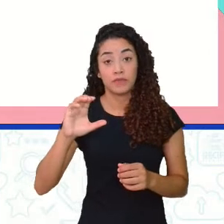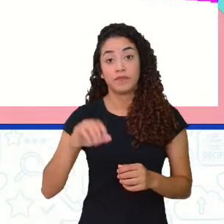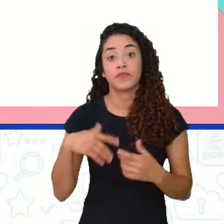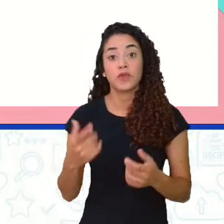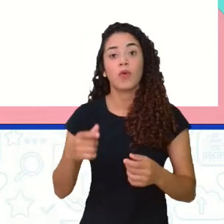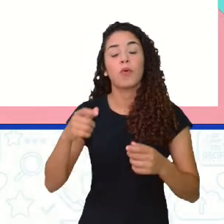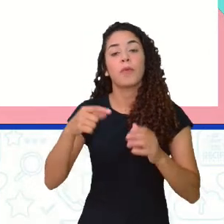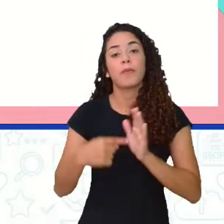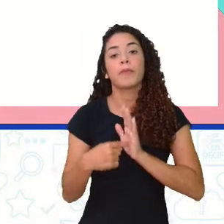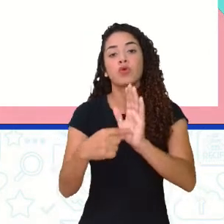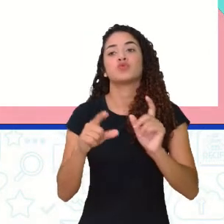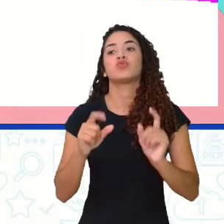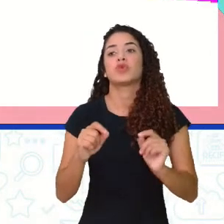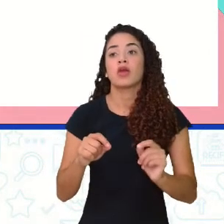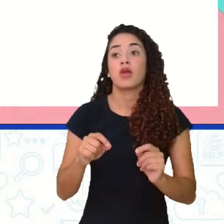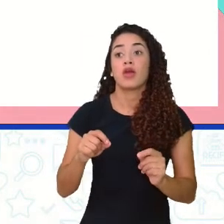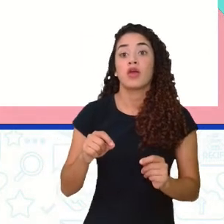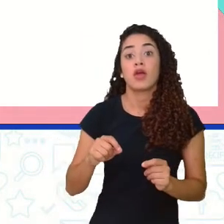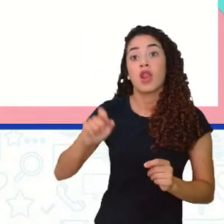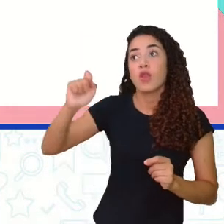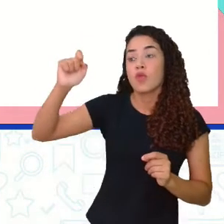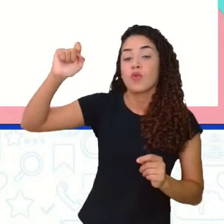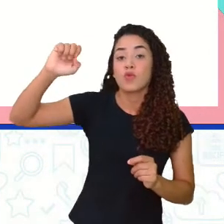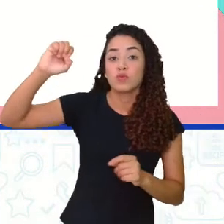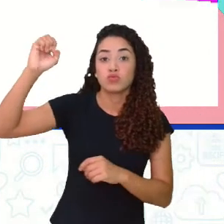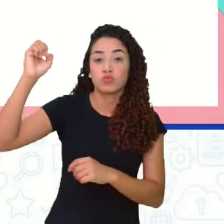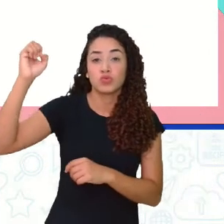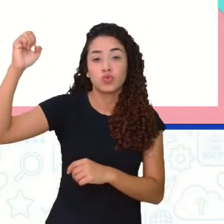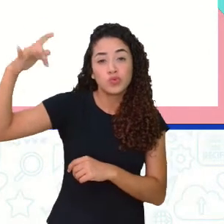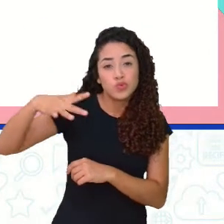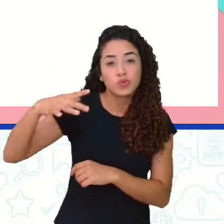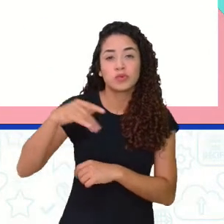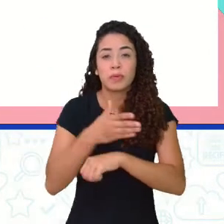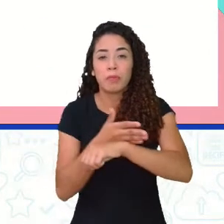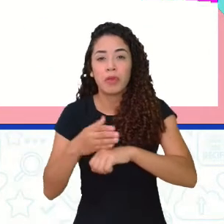né, branca, ela é composta de várias cores. E